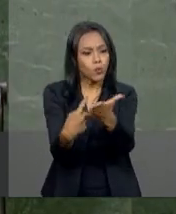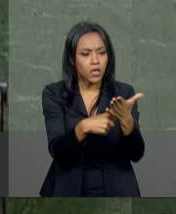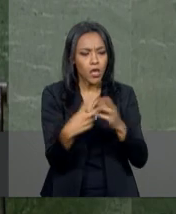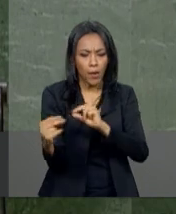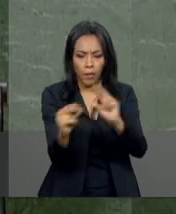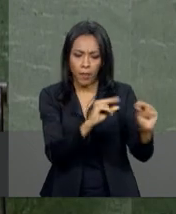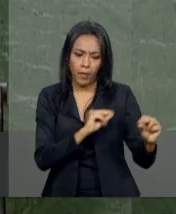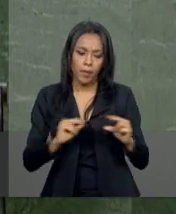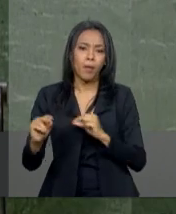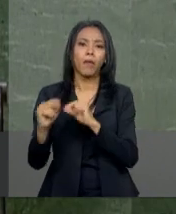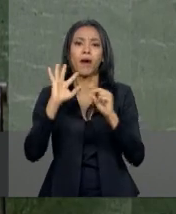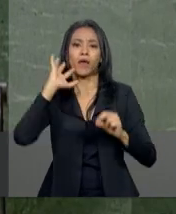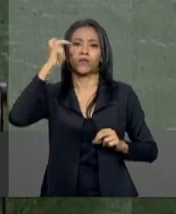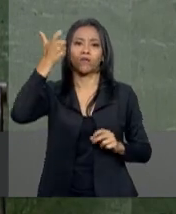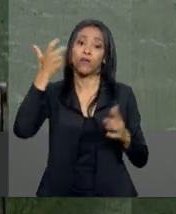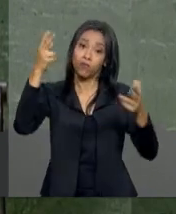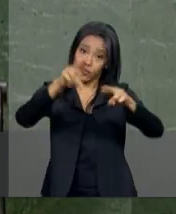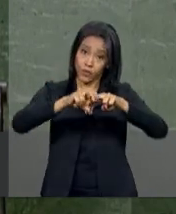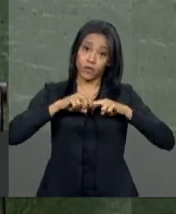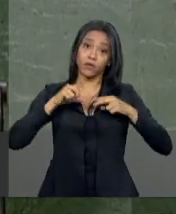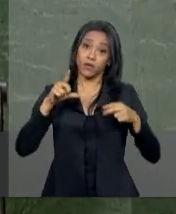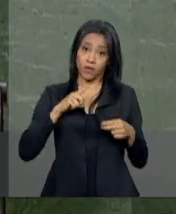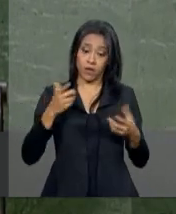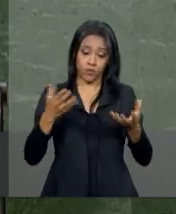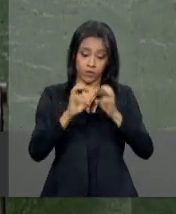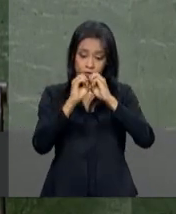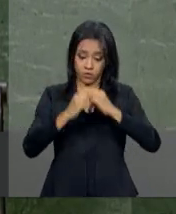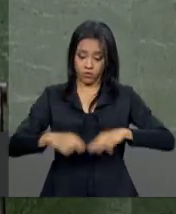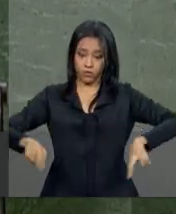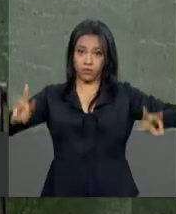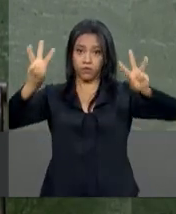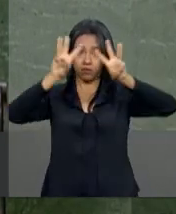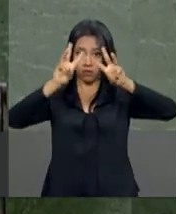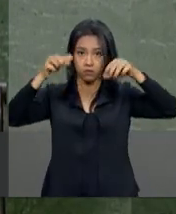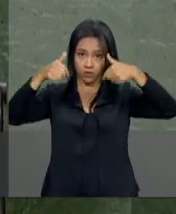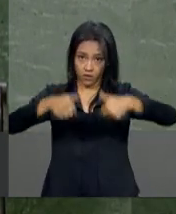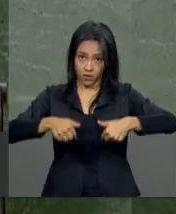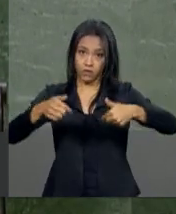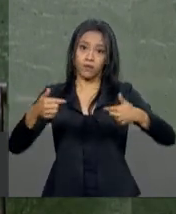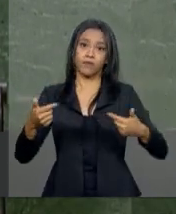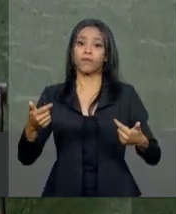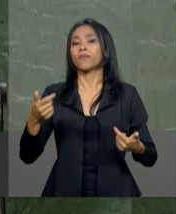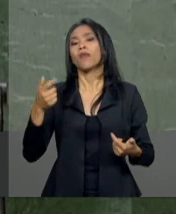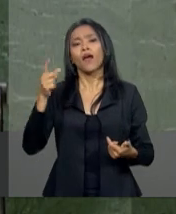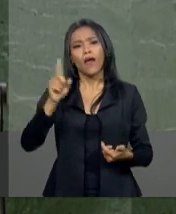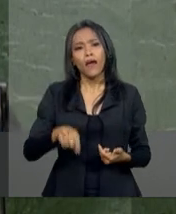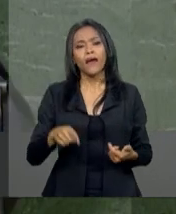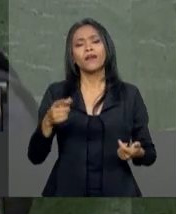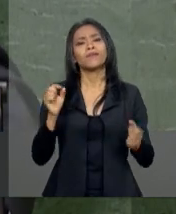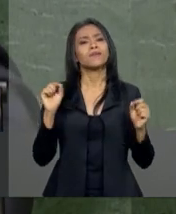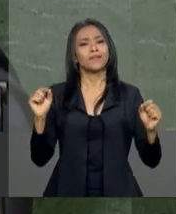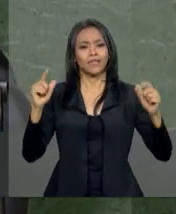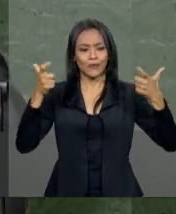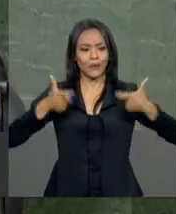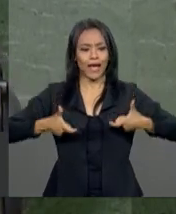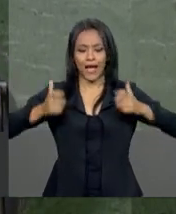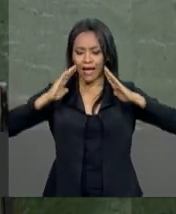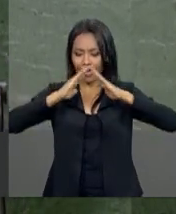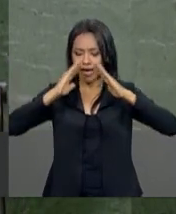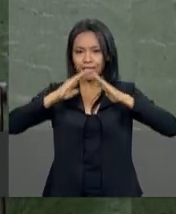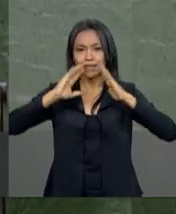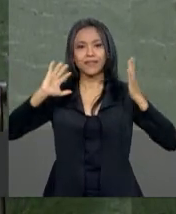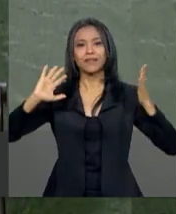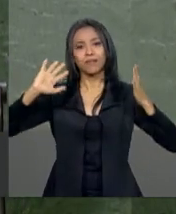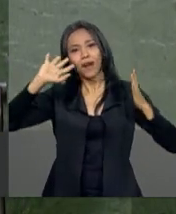maior da organização das nações unidas esta é por excelência a casa rendimento